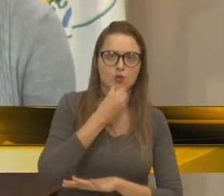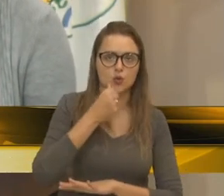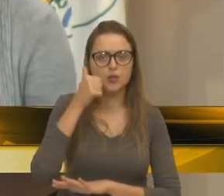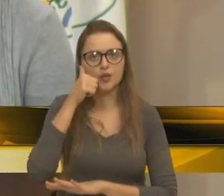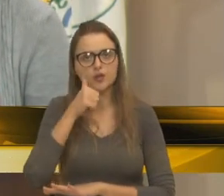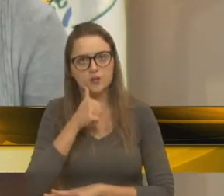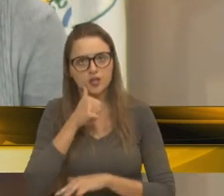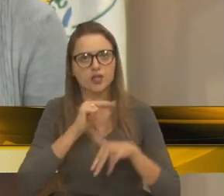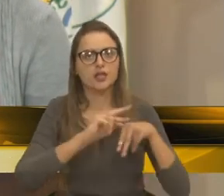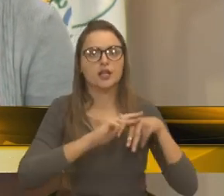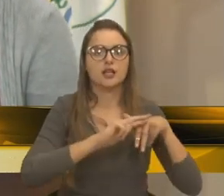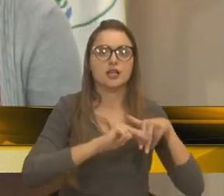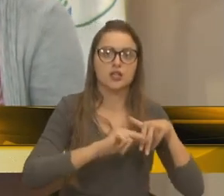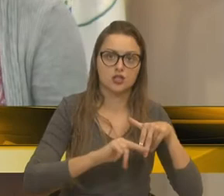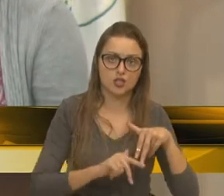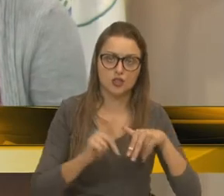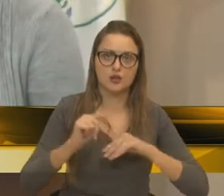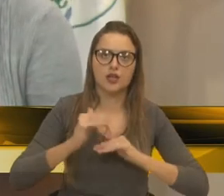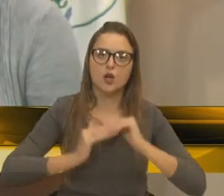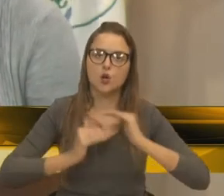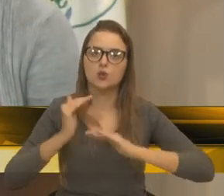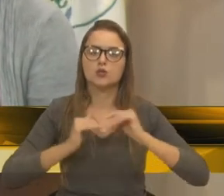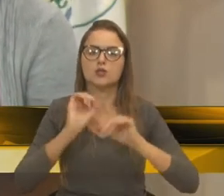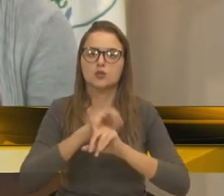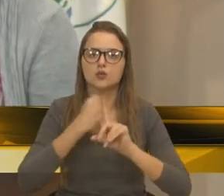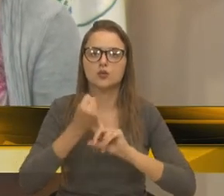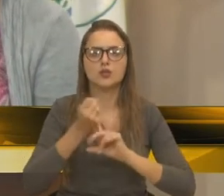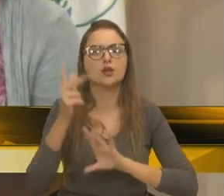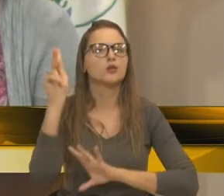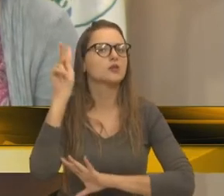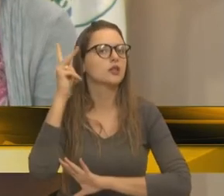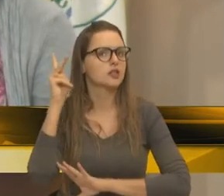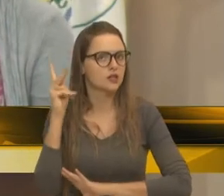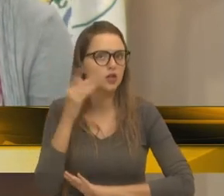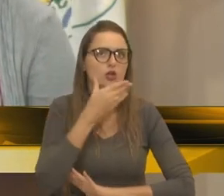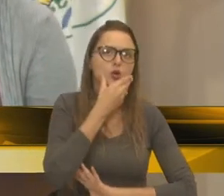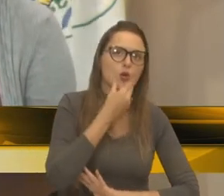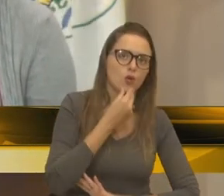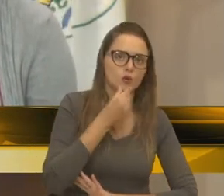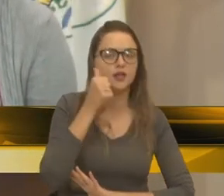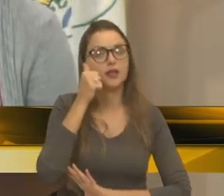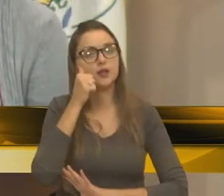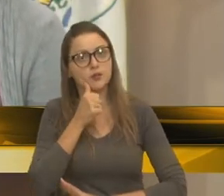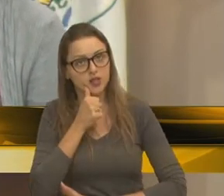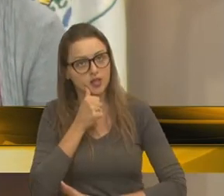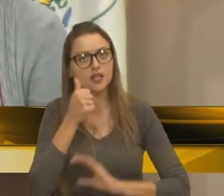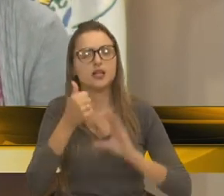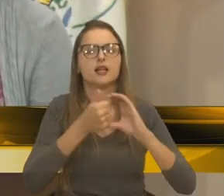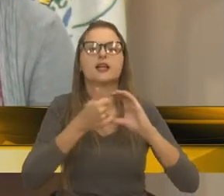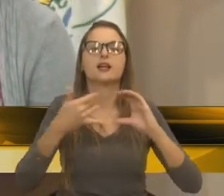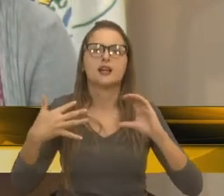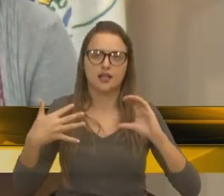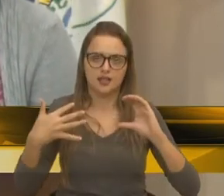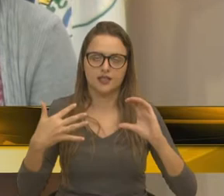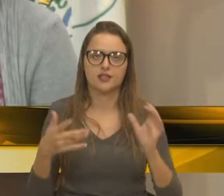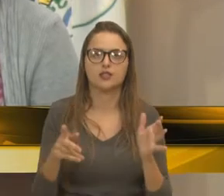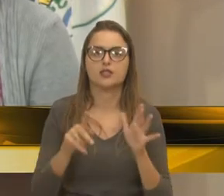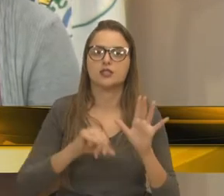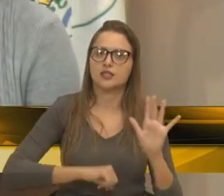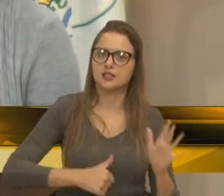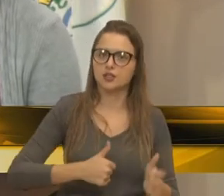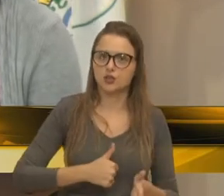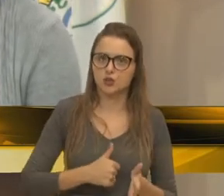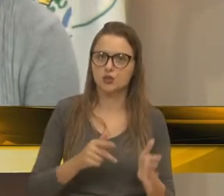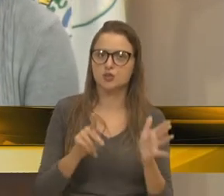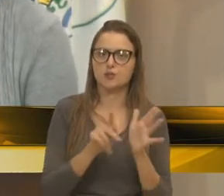conceito de gênero condizente à construção social e histórica de ser masculino e do ser feminino, ou seja, as características e atitudes